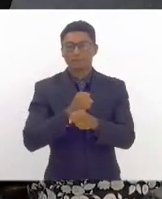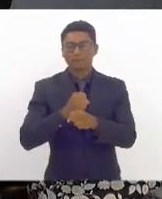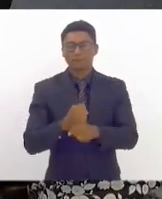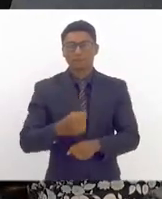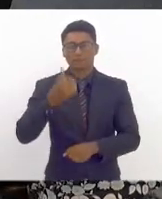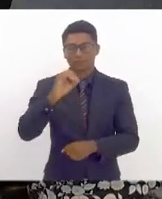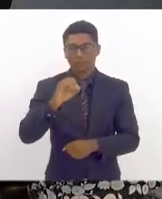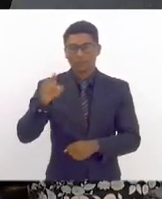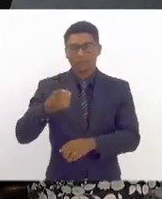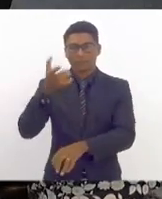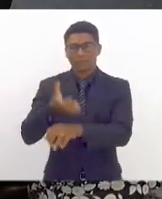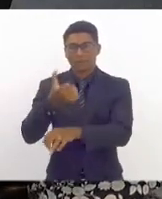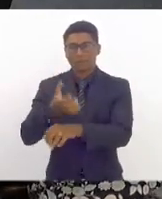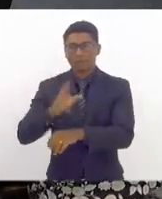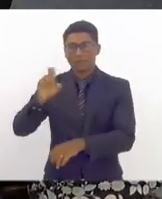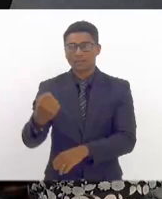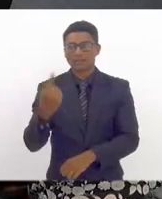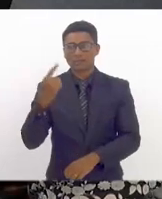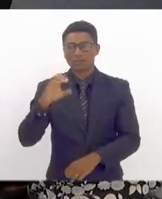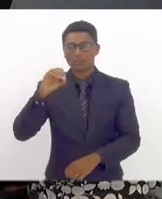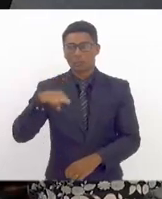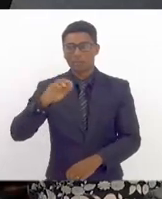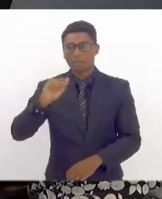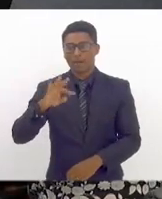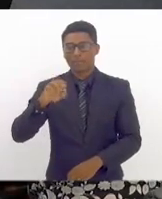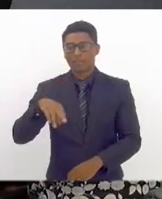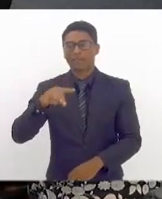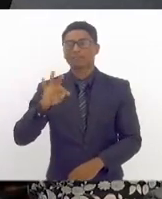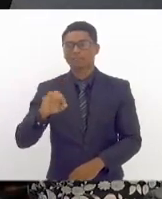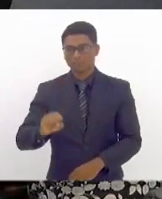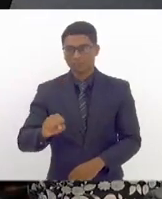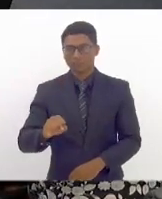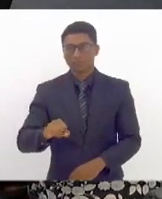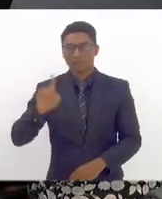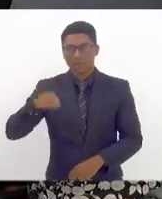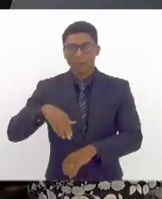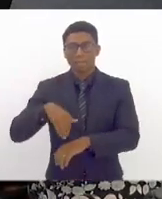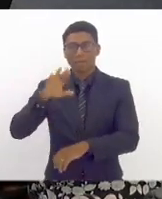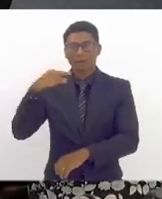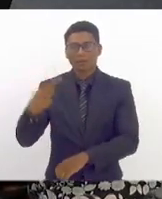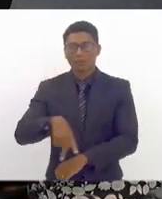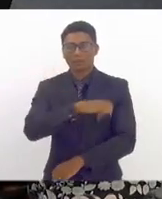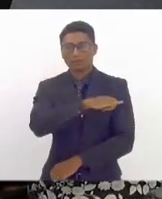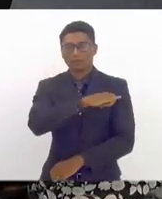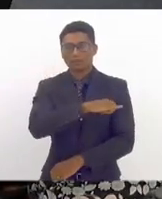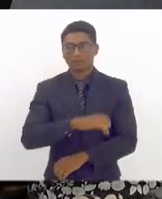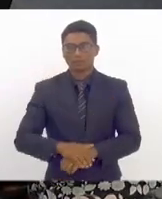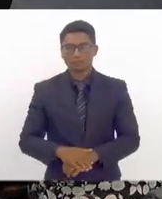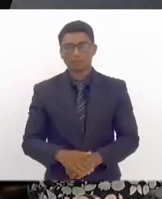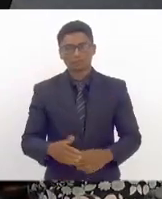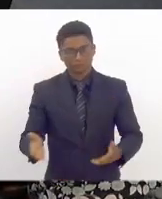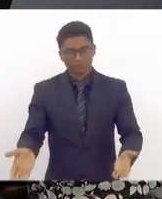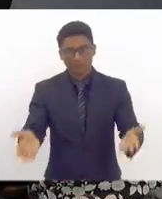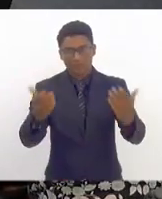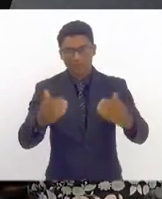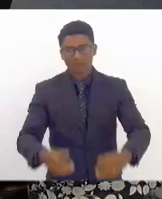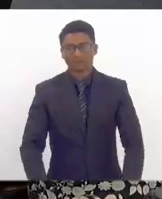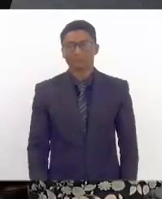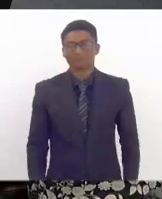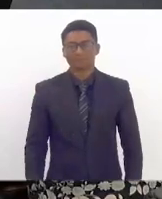ex-combatente em São Gonçalo considerada a maior evento de roda cultural do Estado do Rio de Janeiro mas o recado Mc